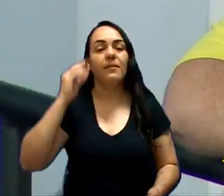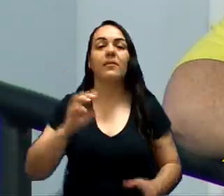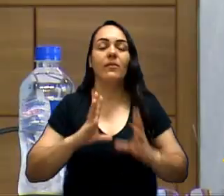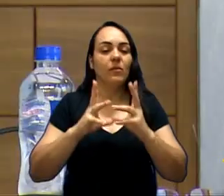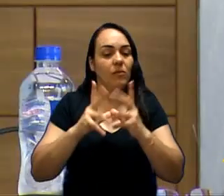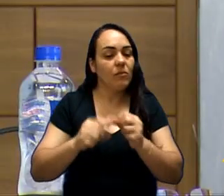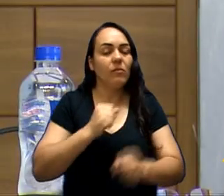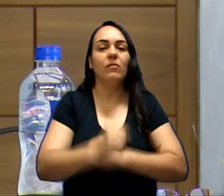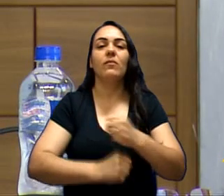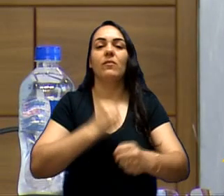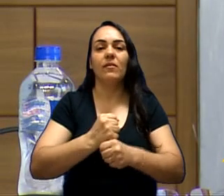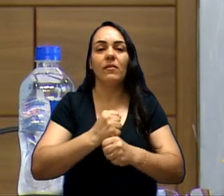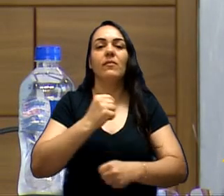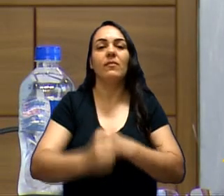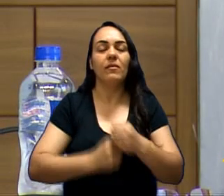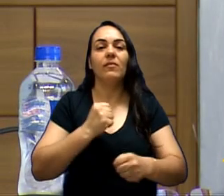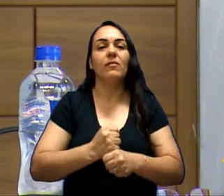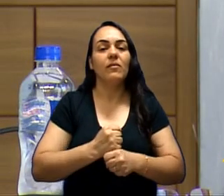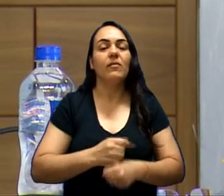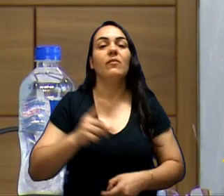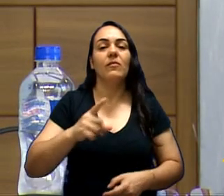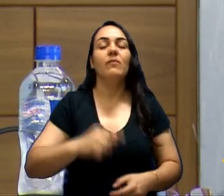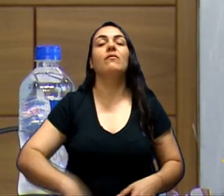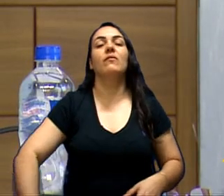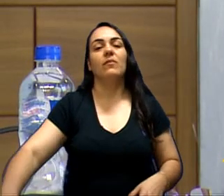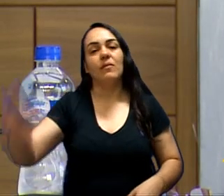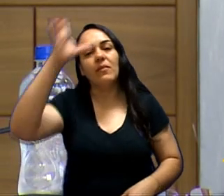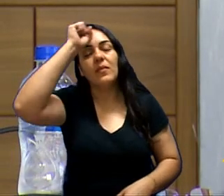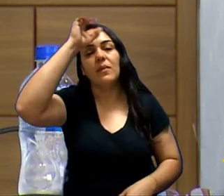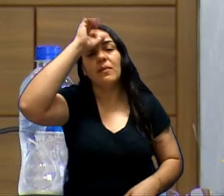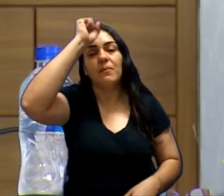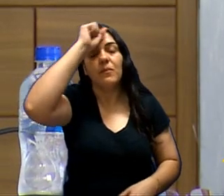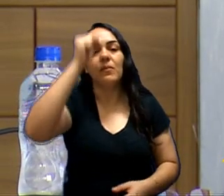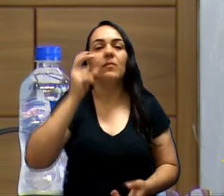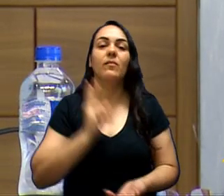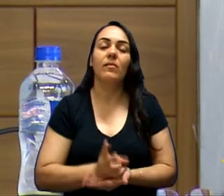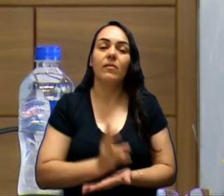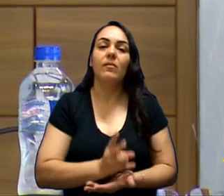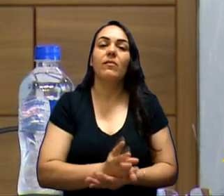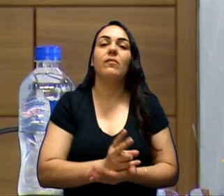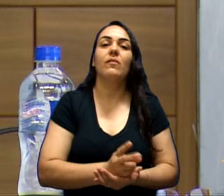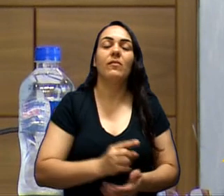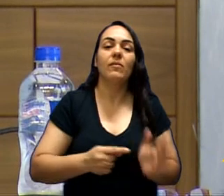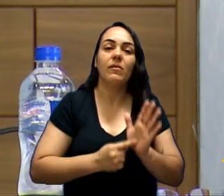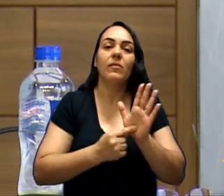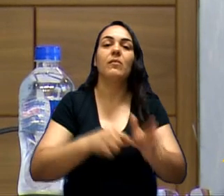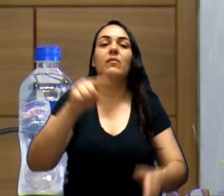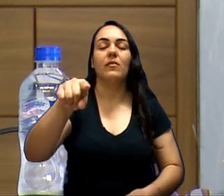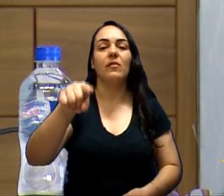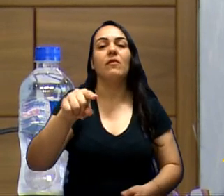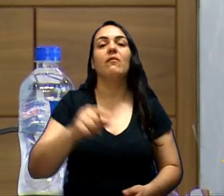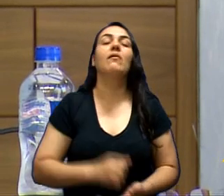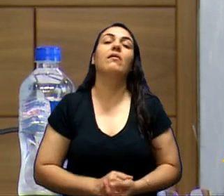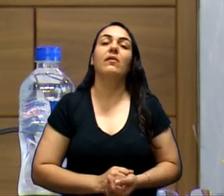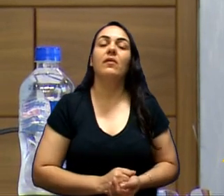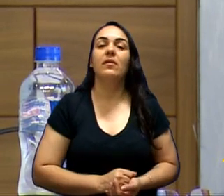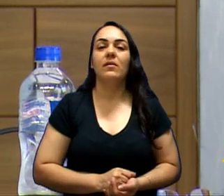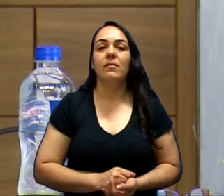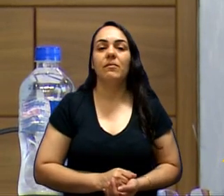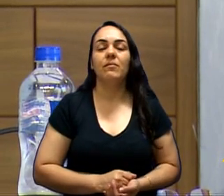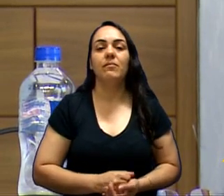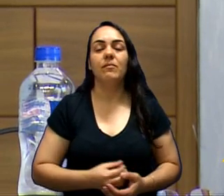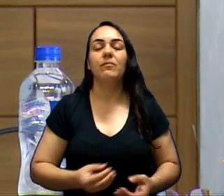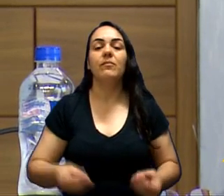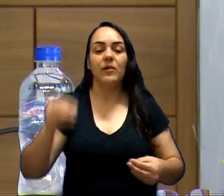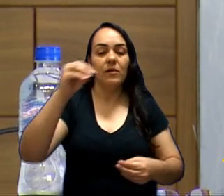todos esses anos de experiência serviram realmente para mostrar que a sua colaboração dentro